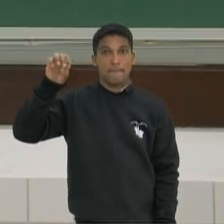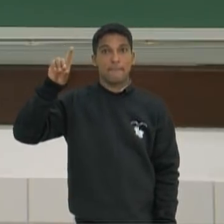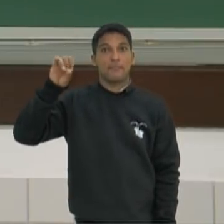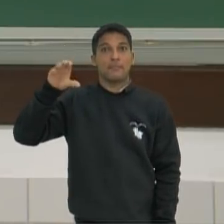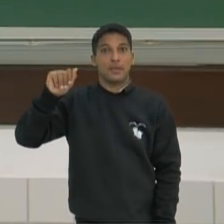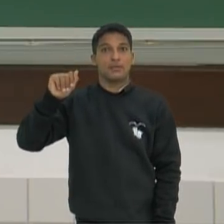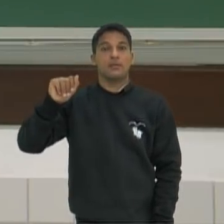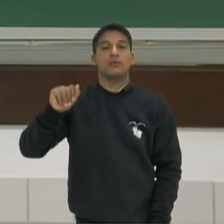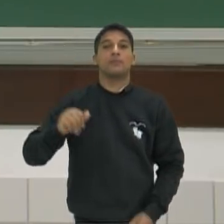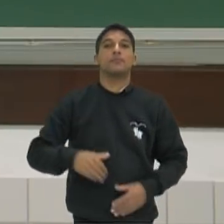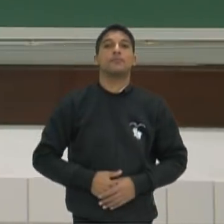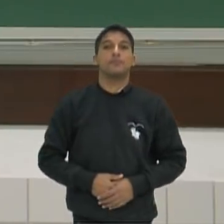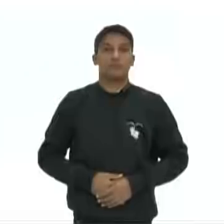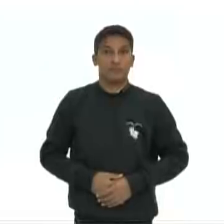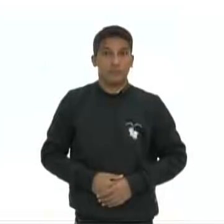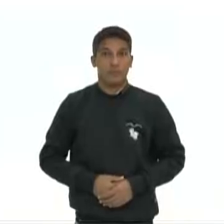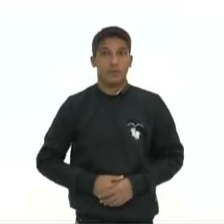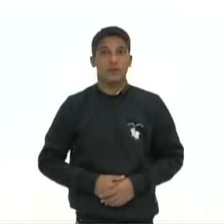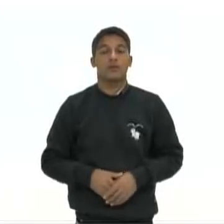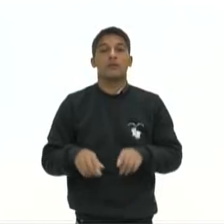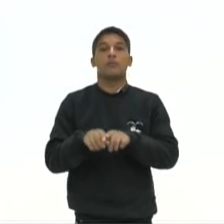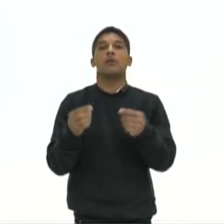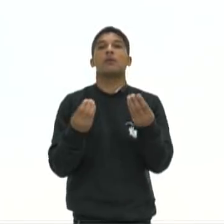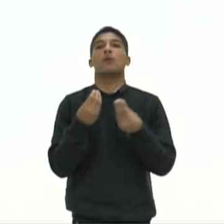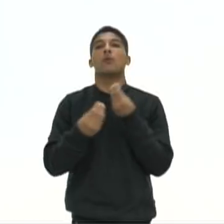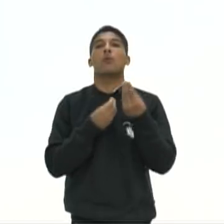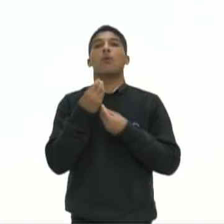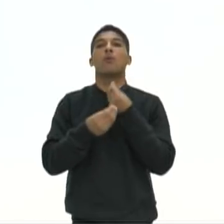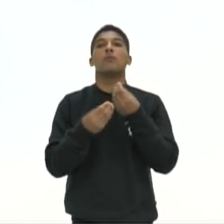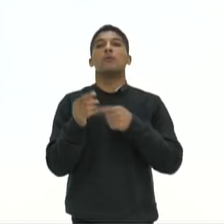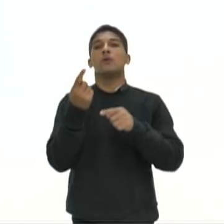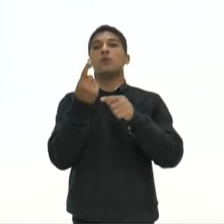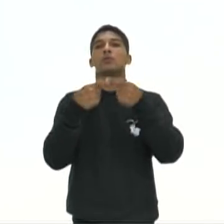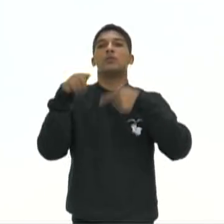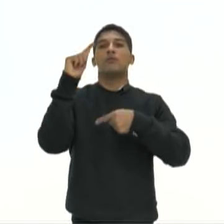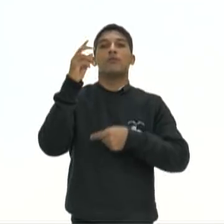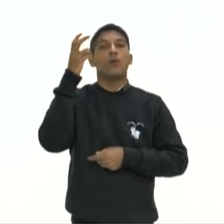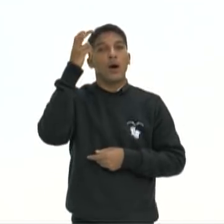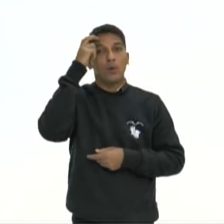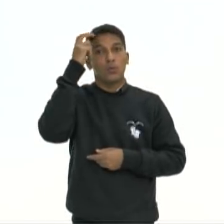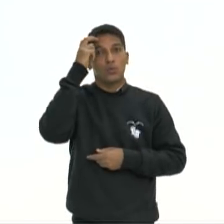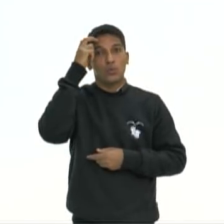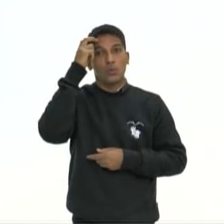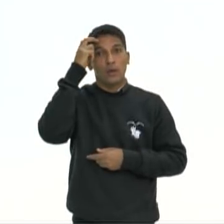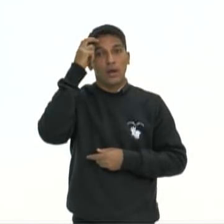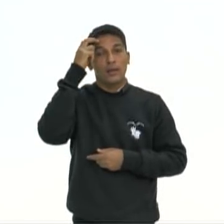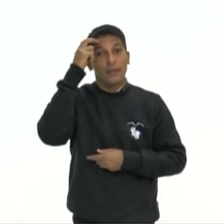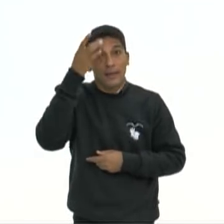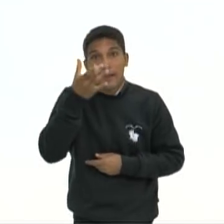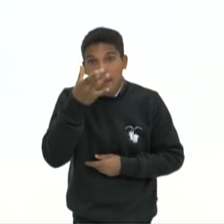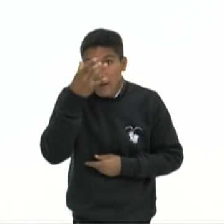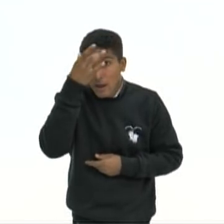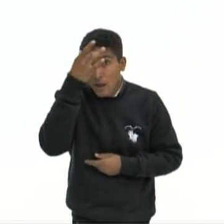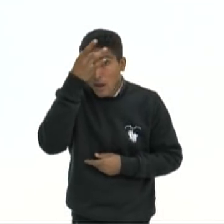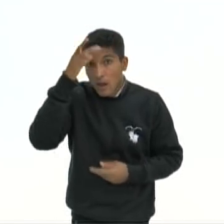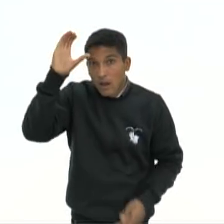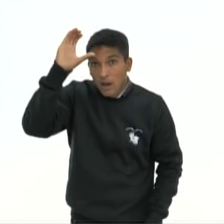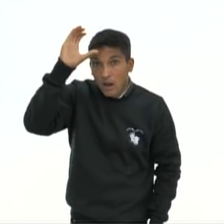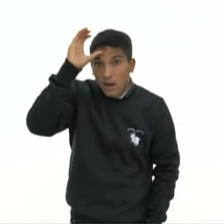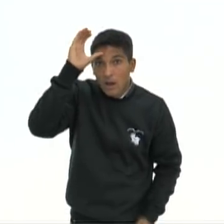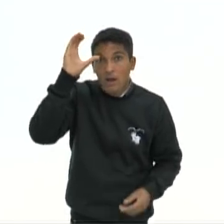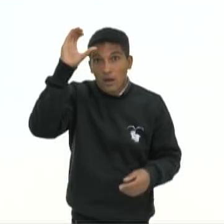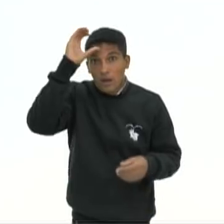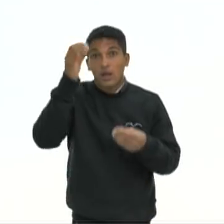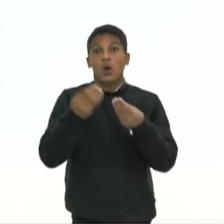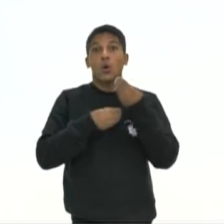cultural na Idade Média ela se desenvolveu através das mentalidades, através de como as pessoas elas